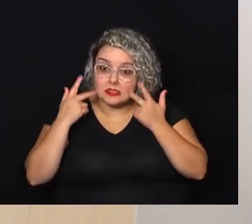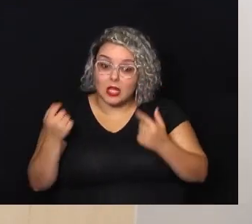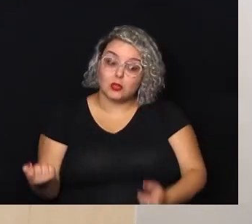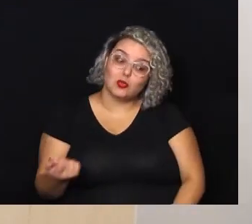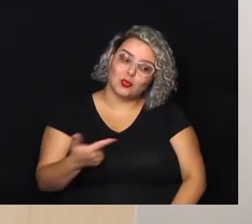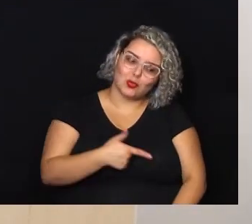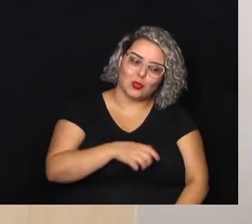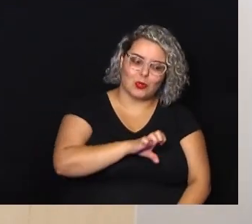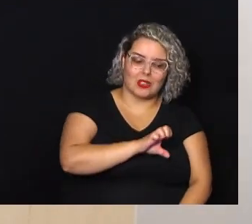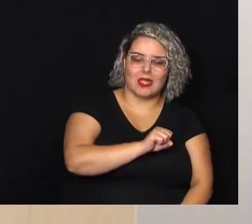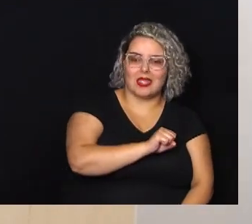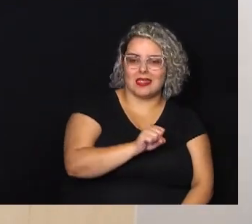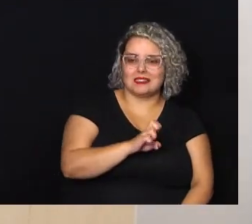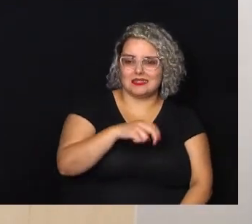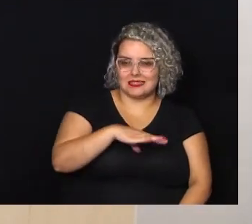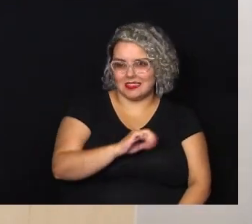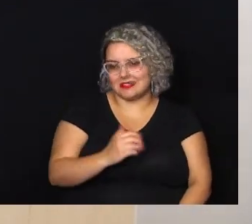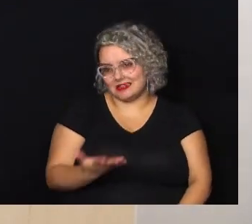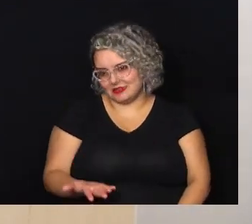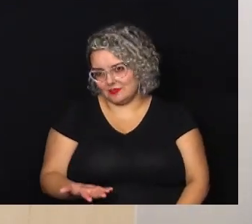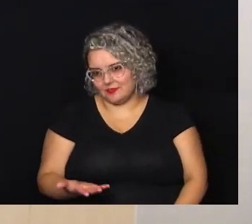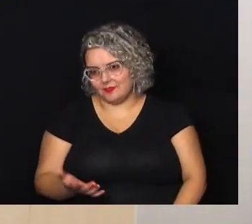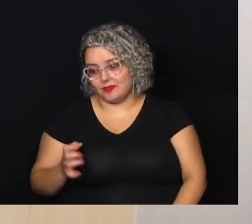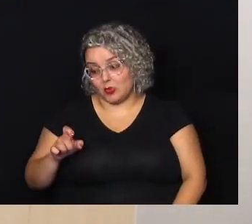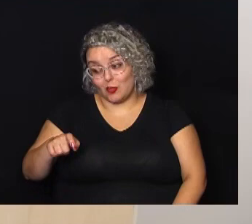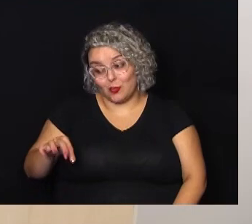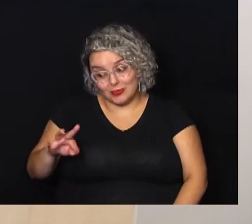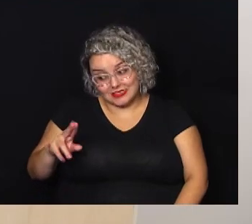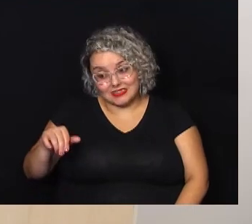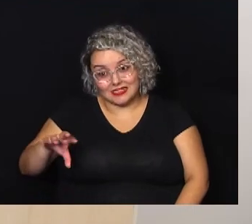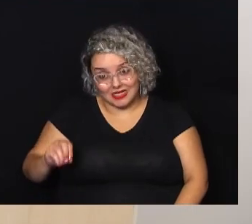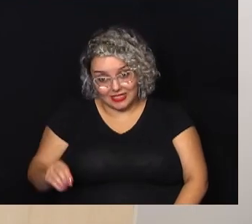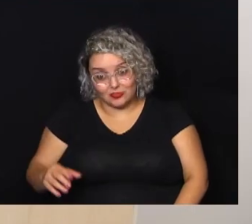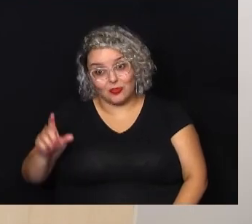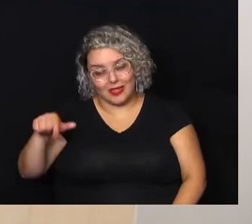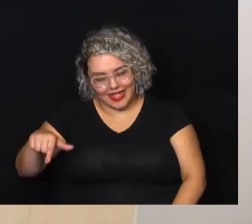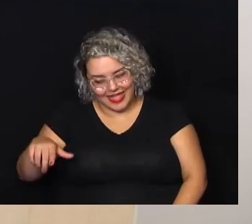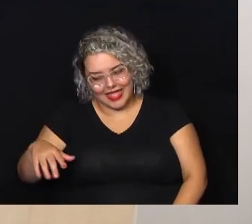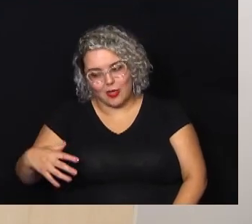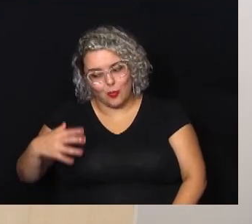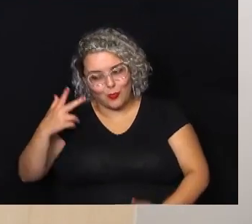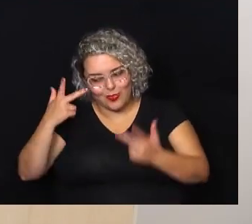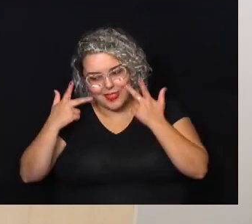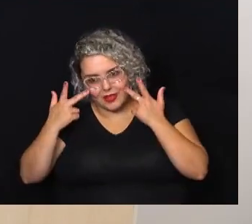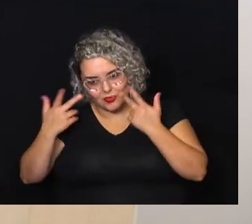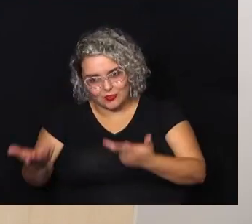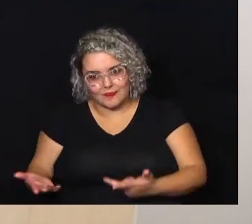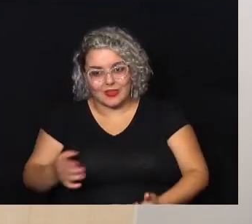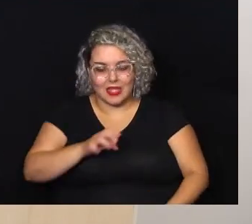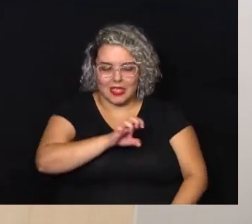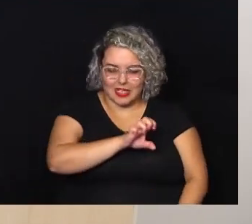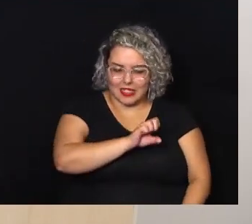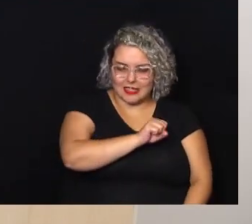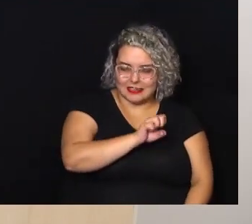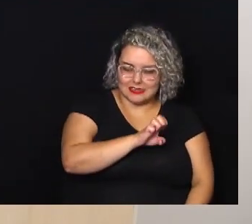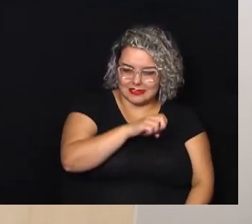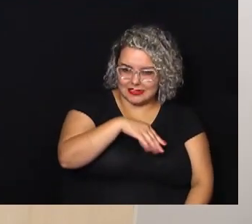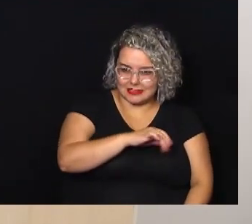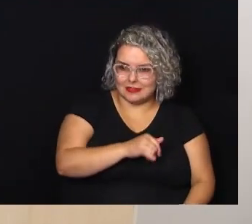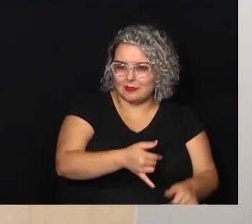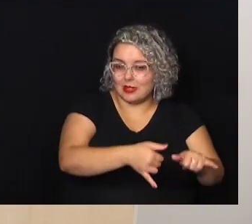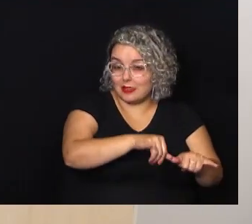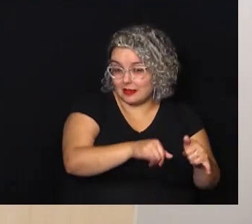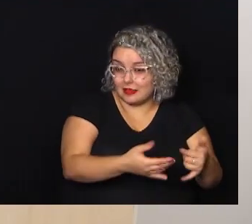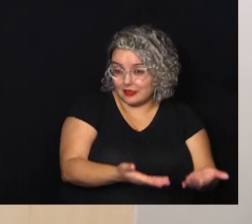mais natural como se fosse o extrato. O extrato vem do natural da fava da baunilha. A essência já é